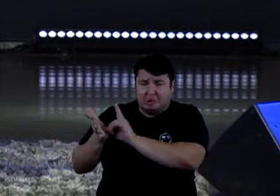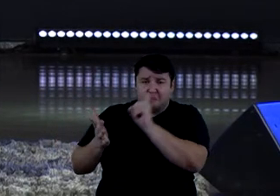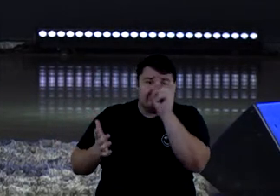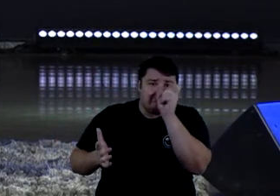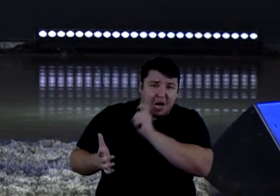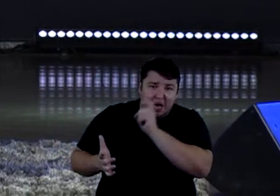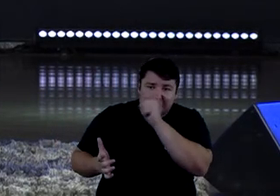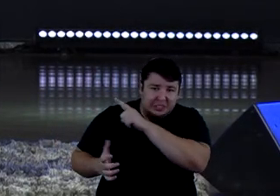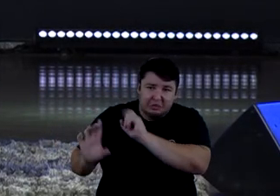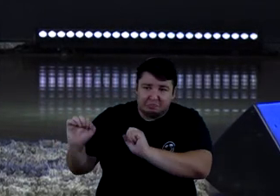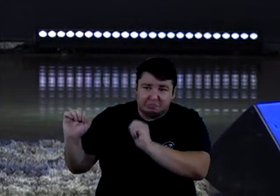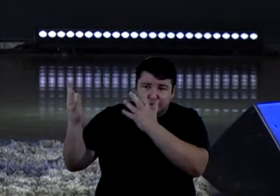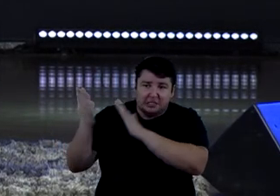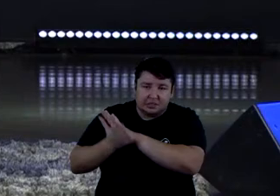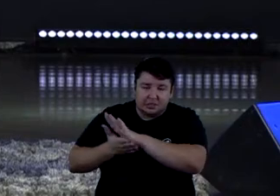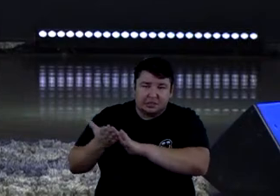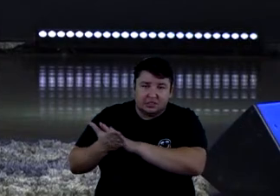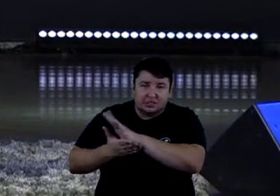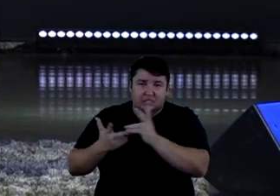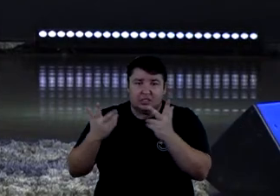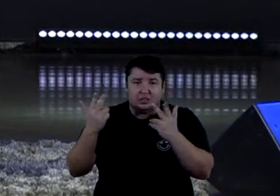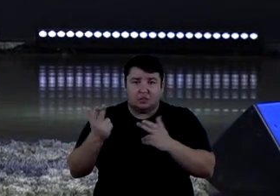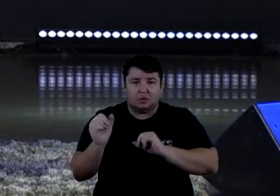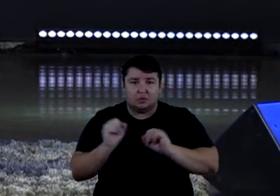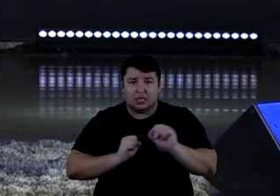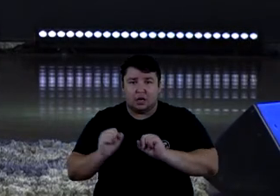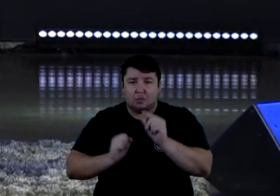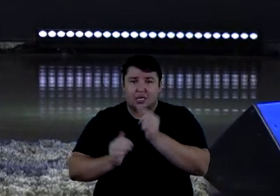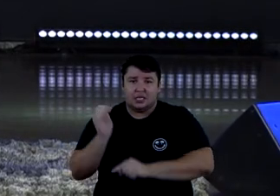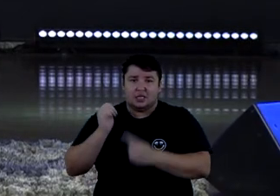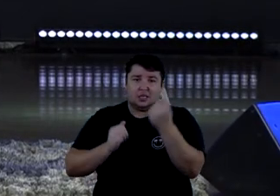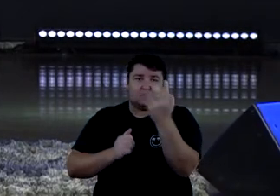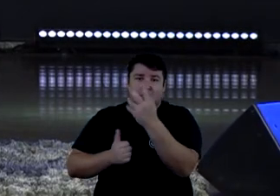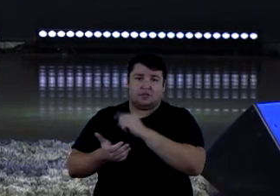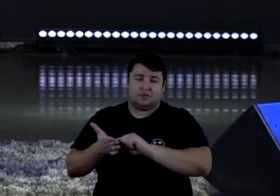como diz o salmista lá no Salmo 14, versículo 1.